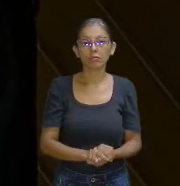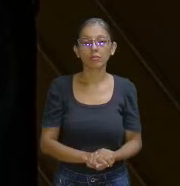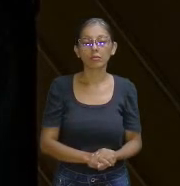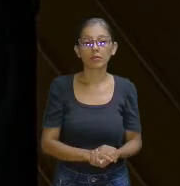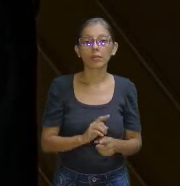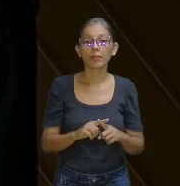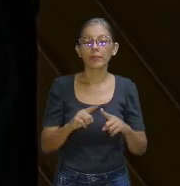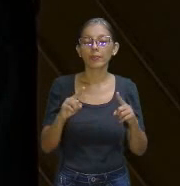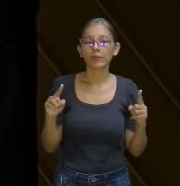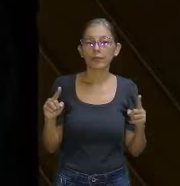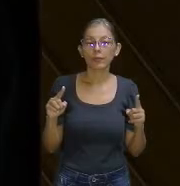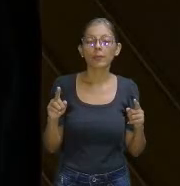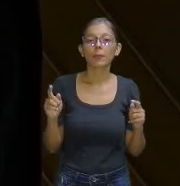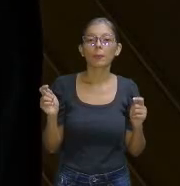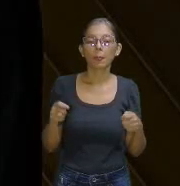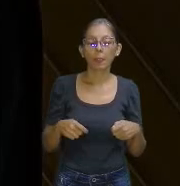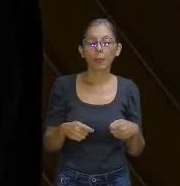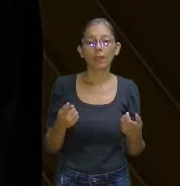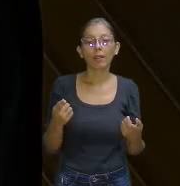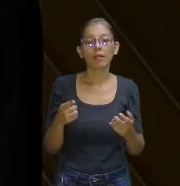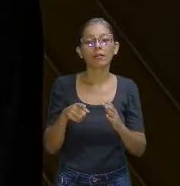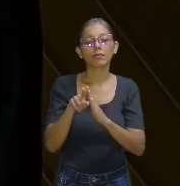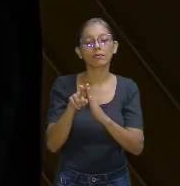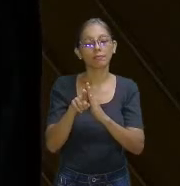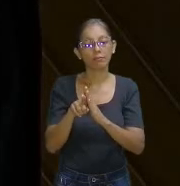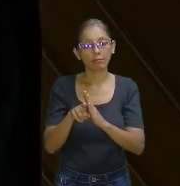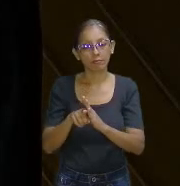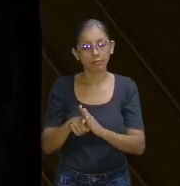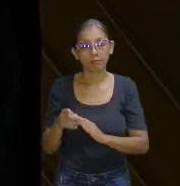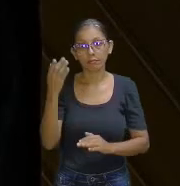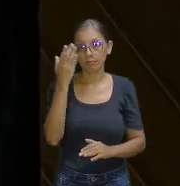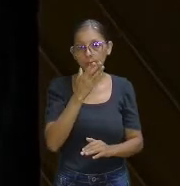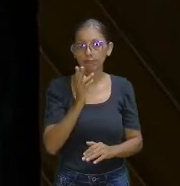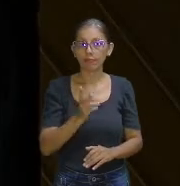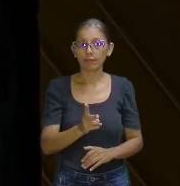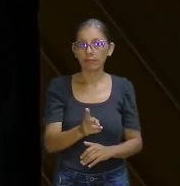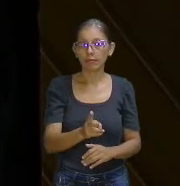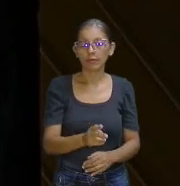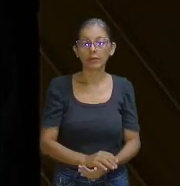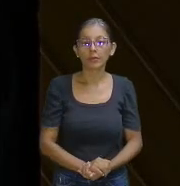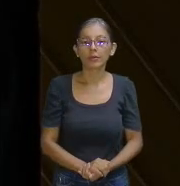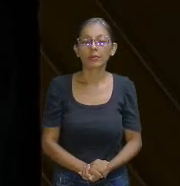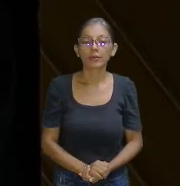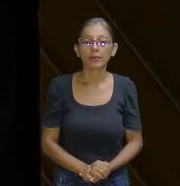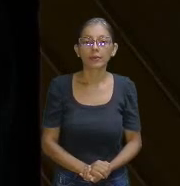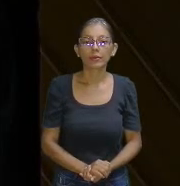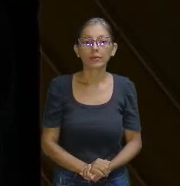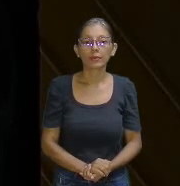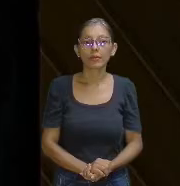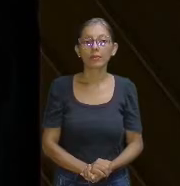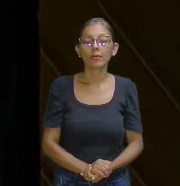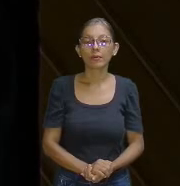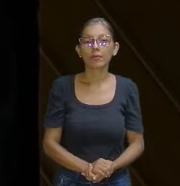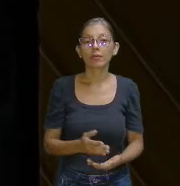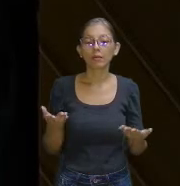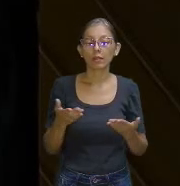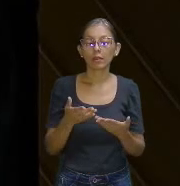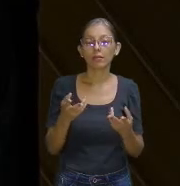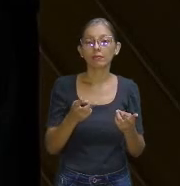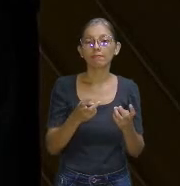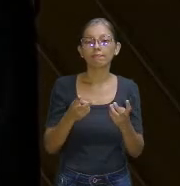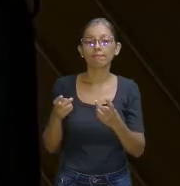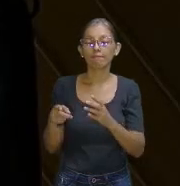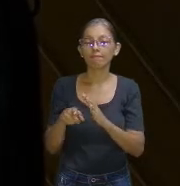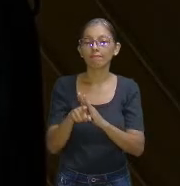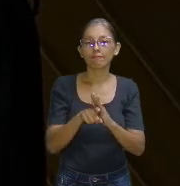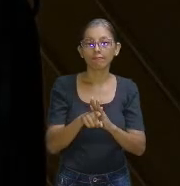dispensa a necessidade de coerência entre os fatos apurados e as provas colacionadas. No caso em análise, como se demonstrará nos